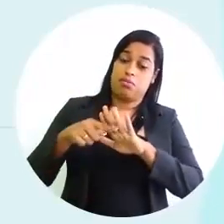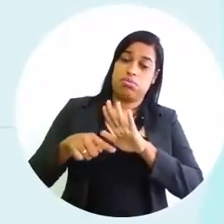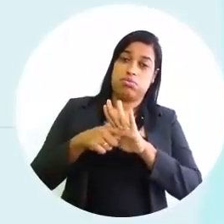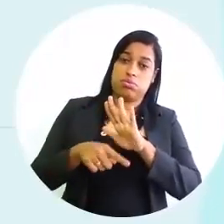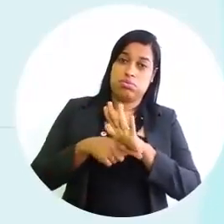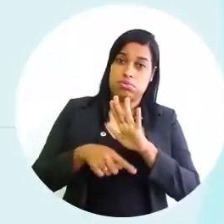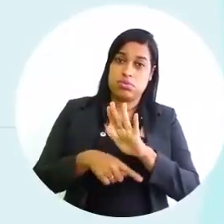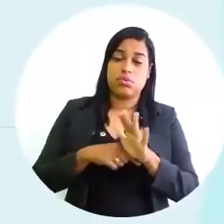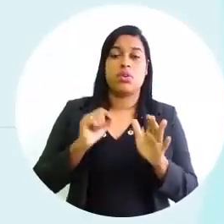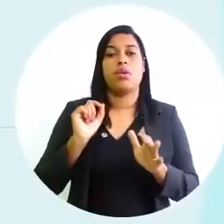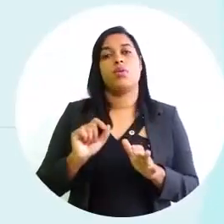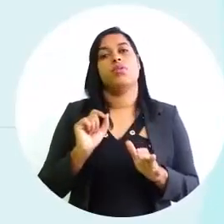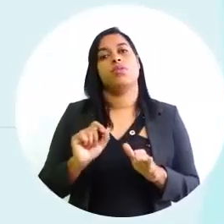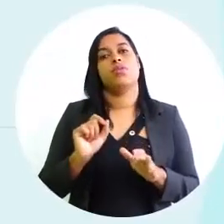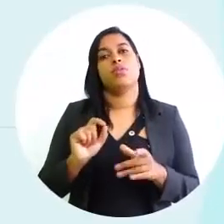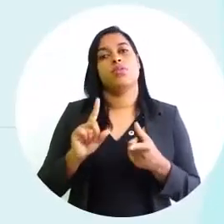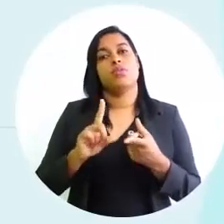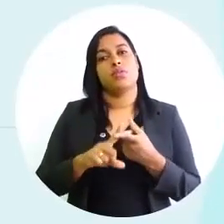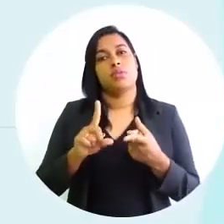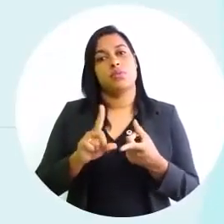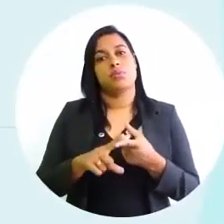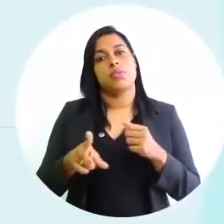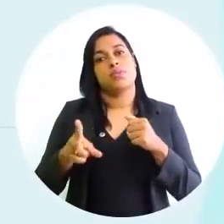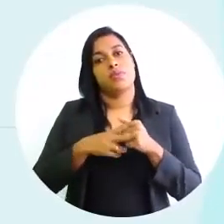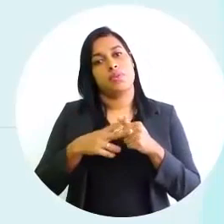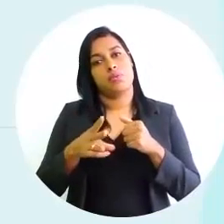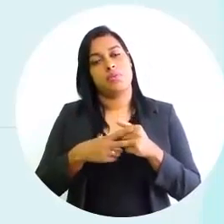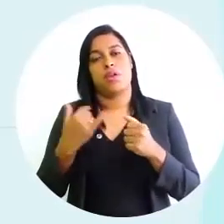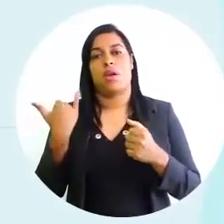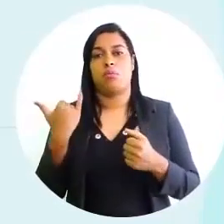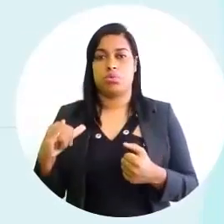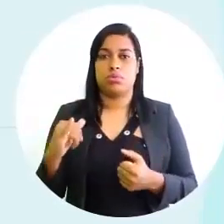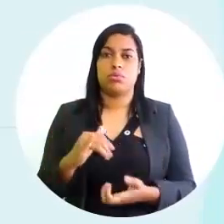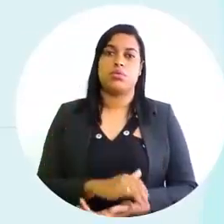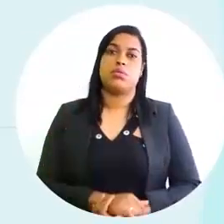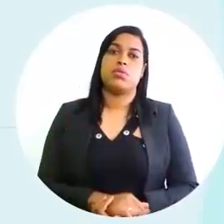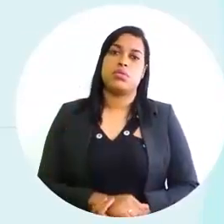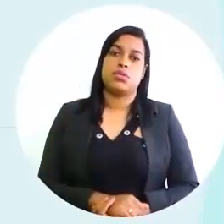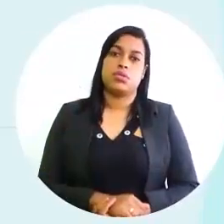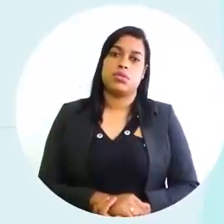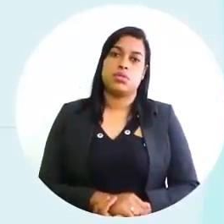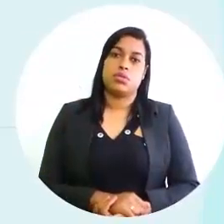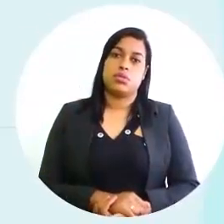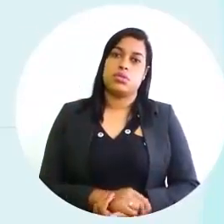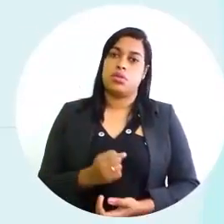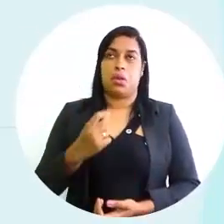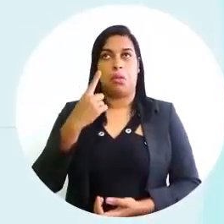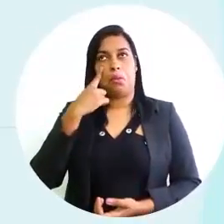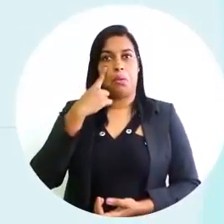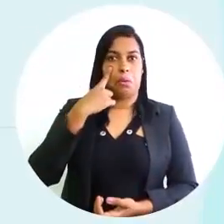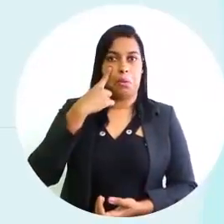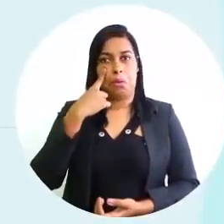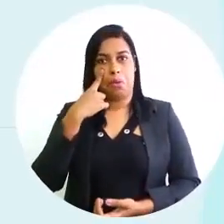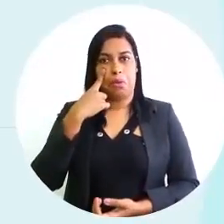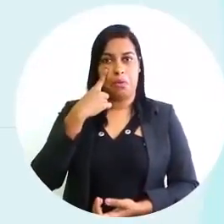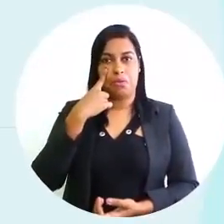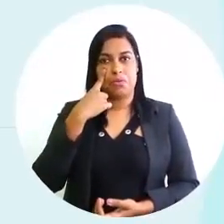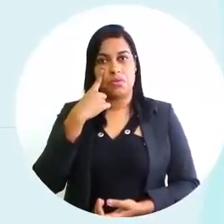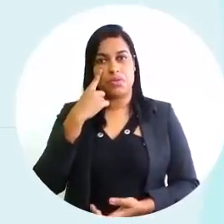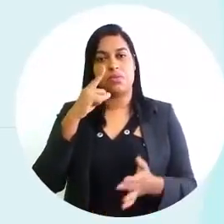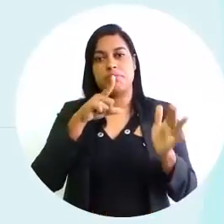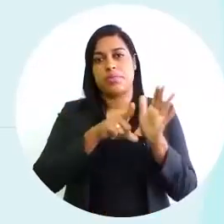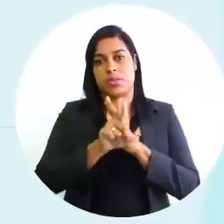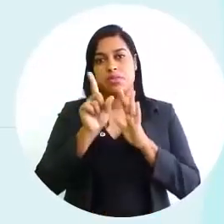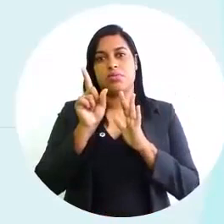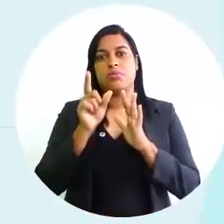assuntos, elas são também vocabulários controlados, tá? Então, é isso. Se tiverem dúvidas, deixem nos